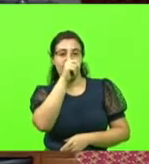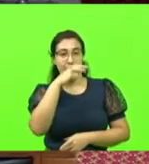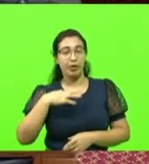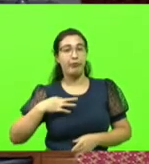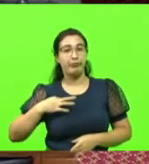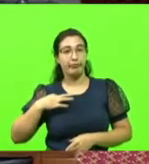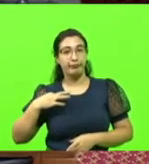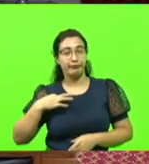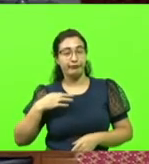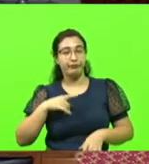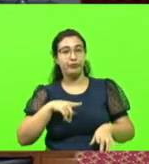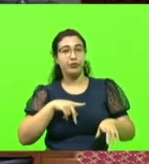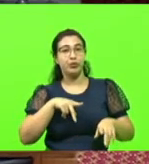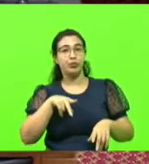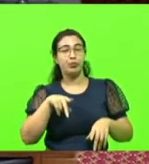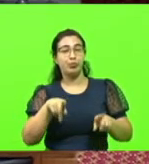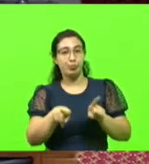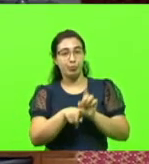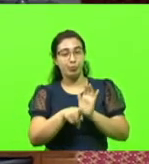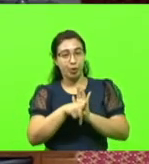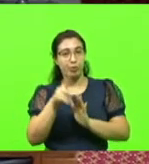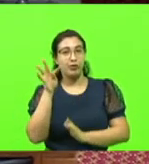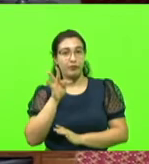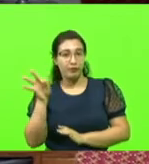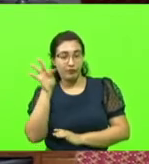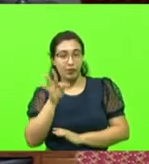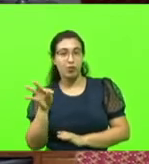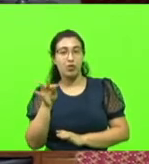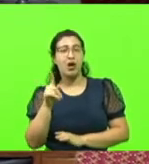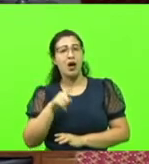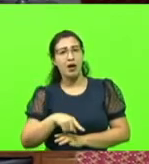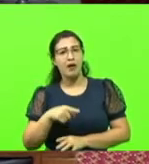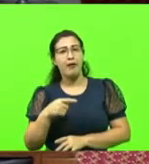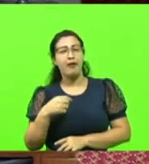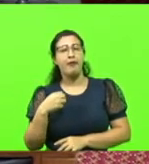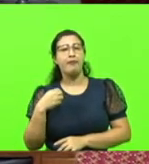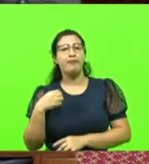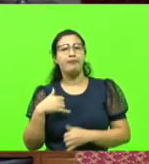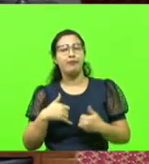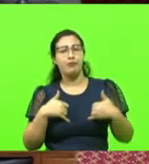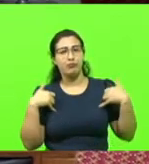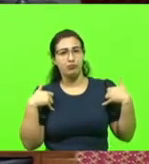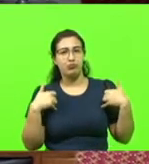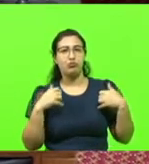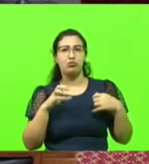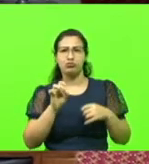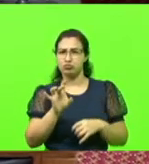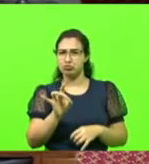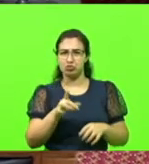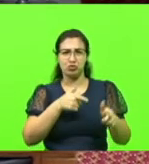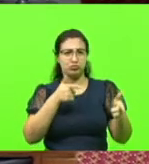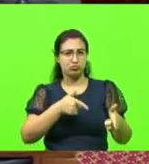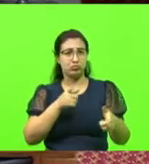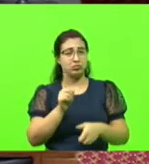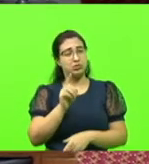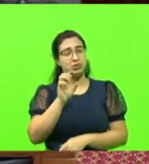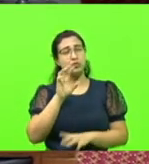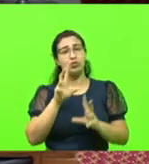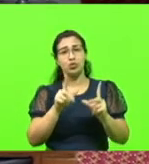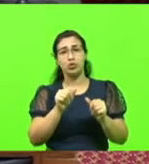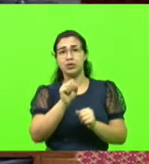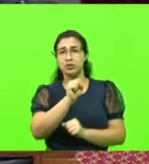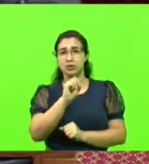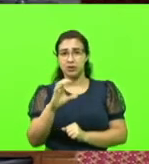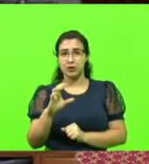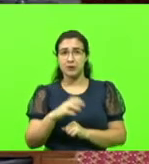uma estrutura que traz orgulho não apenas para Caçador, mas para toda Santa Catarina. Para além dos recursos próprios, a